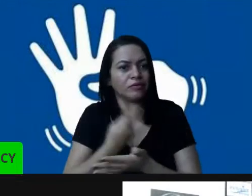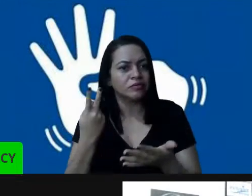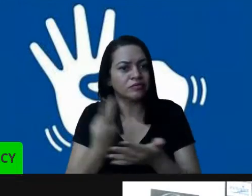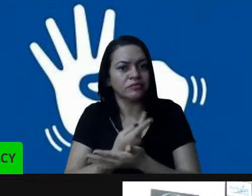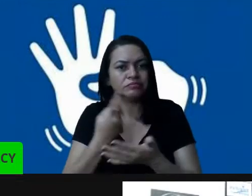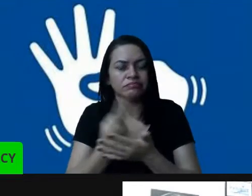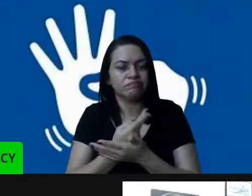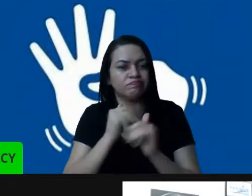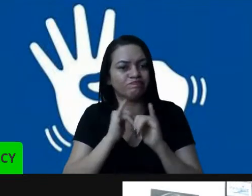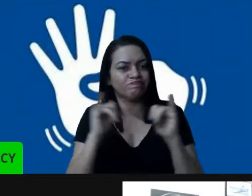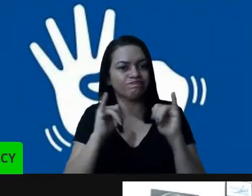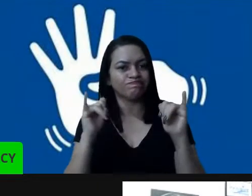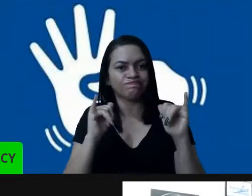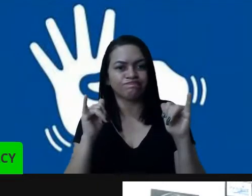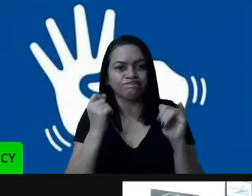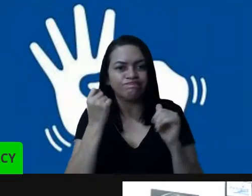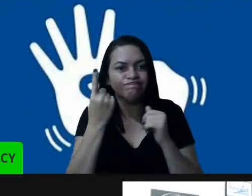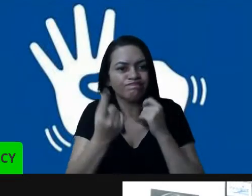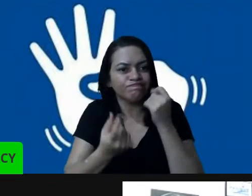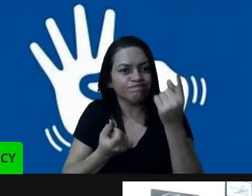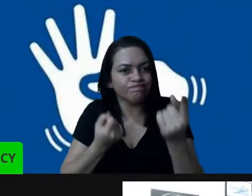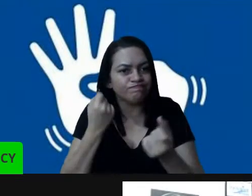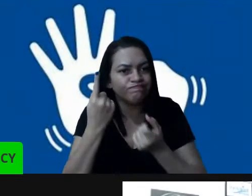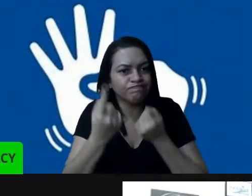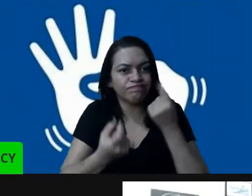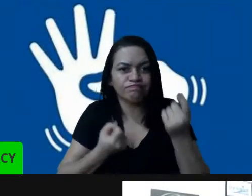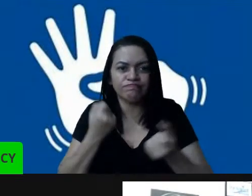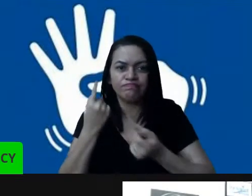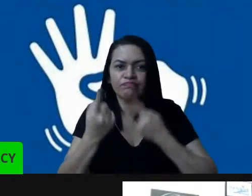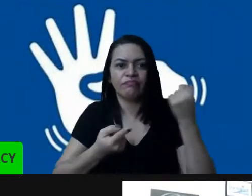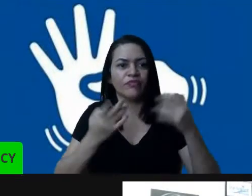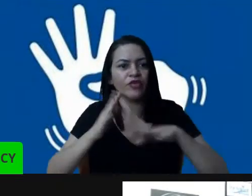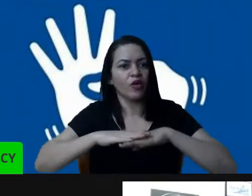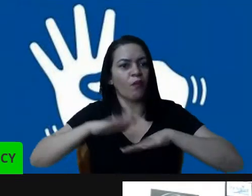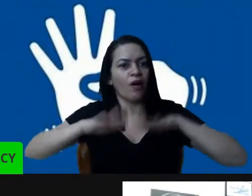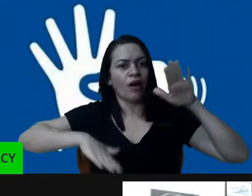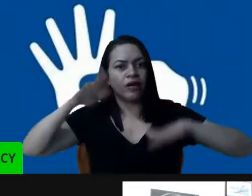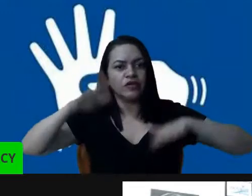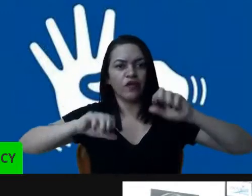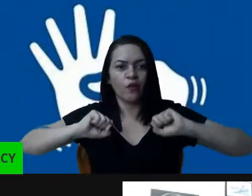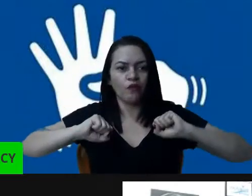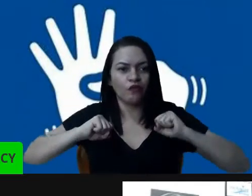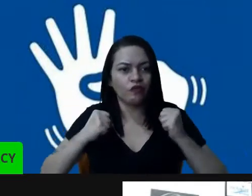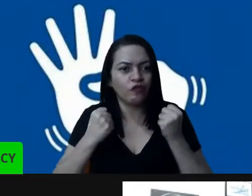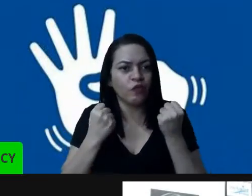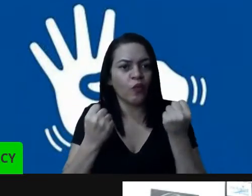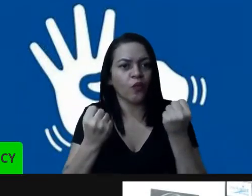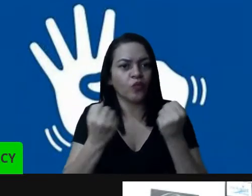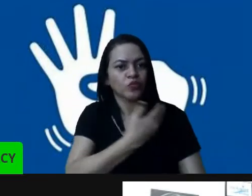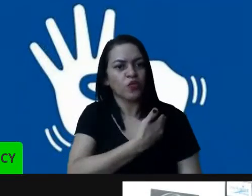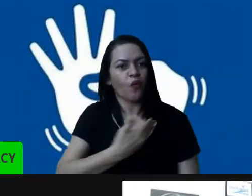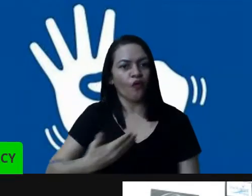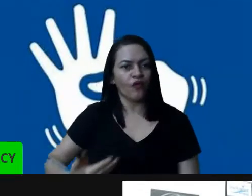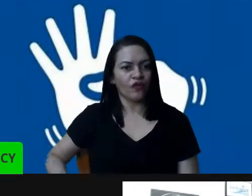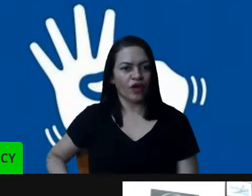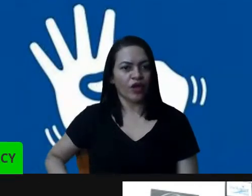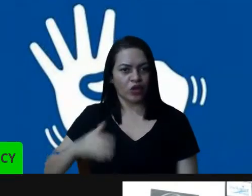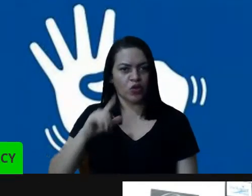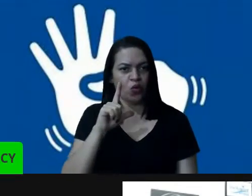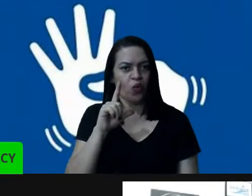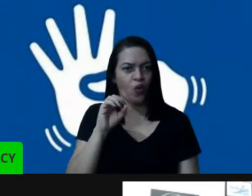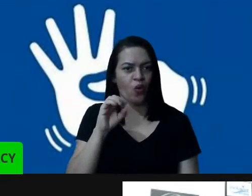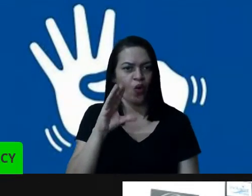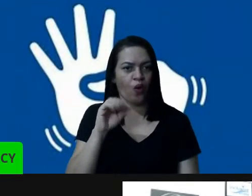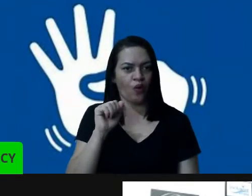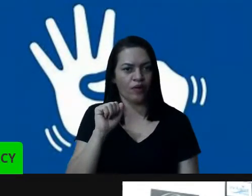vezes, num esforço tremendo, né? O poder público local, e aí eu falo